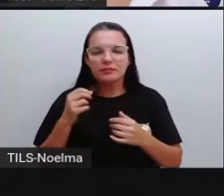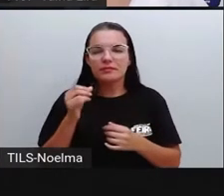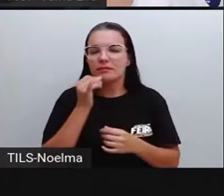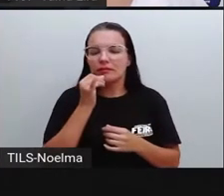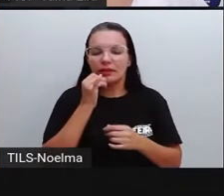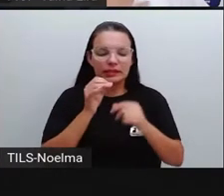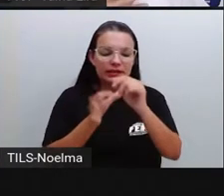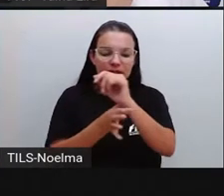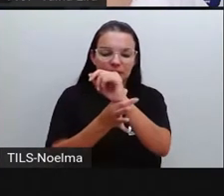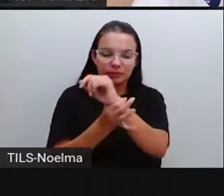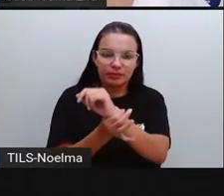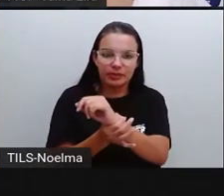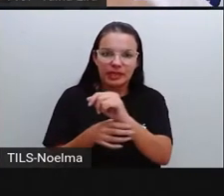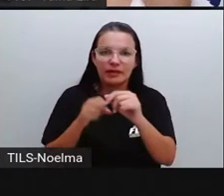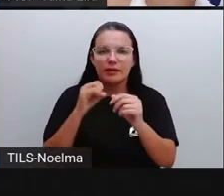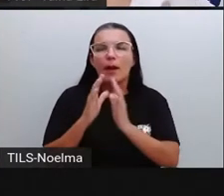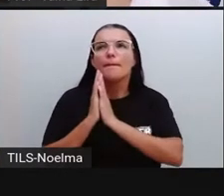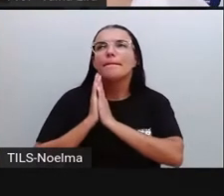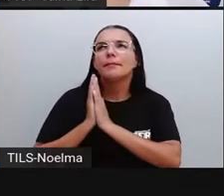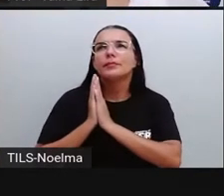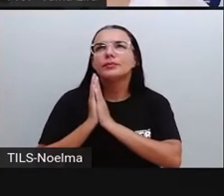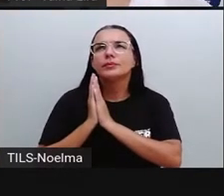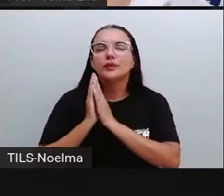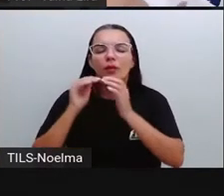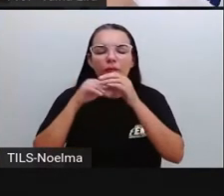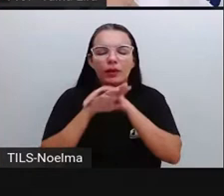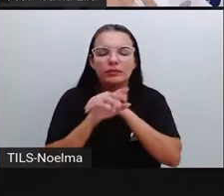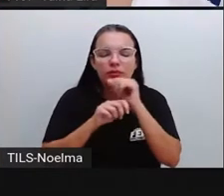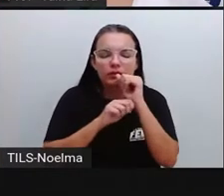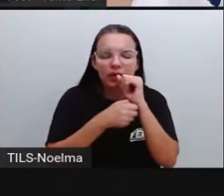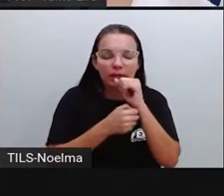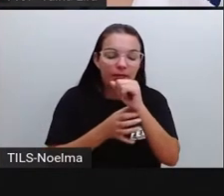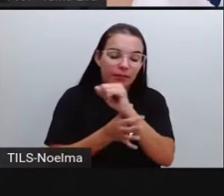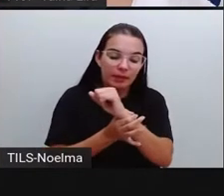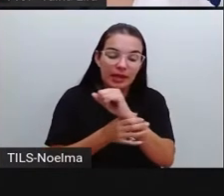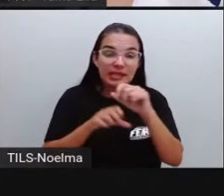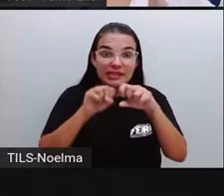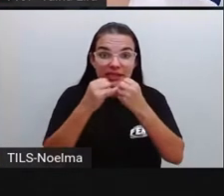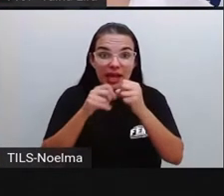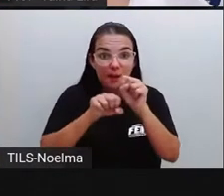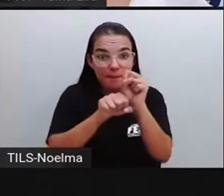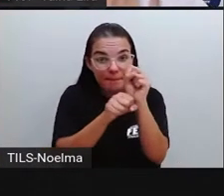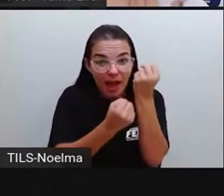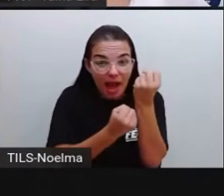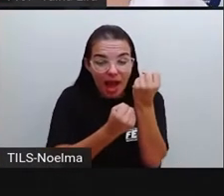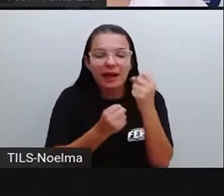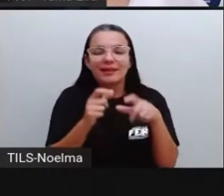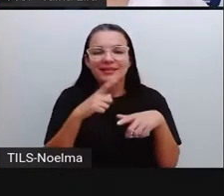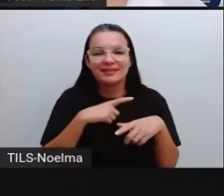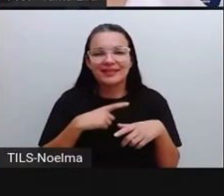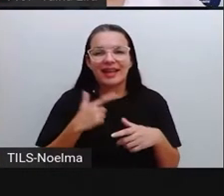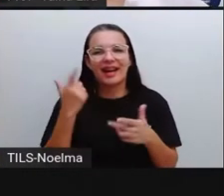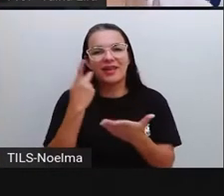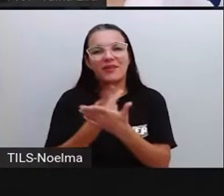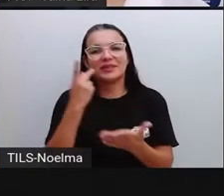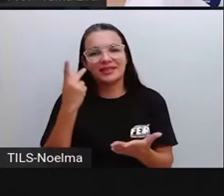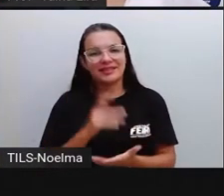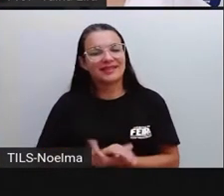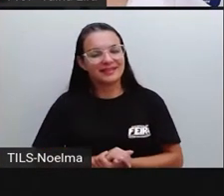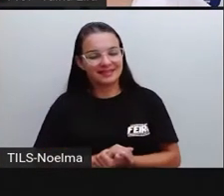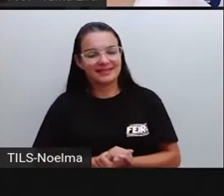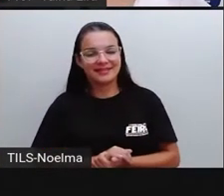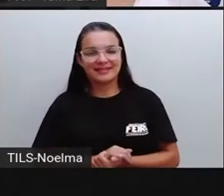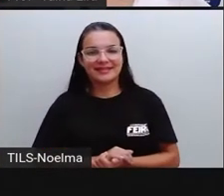fita sozinha, né, se quebrar, os pedidos vão se realizar, tá? Por isso que ele colocou aqui